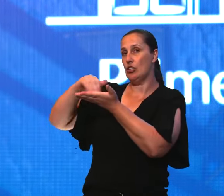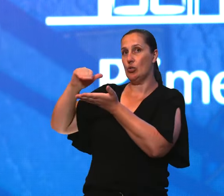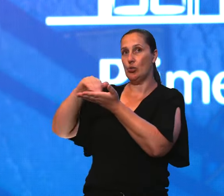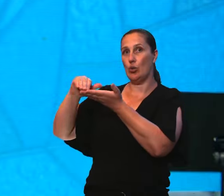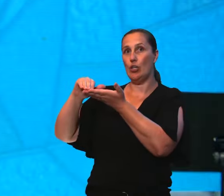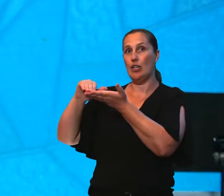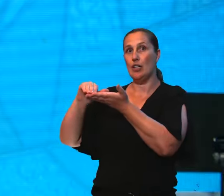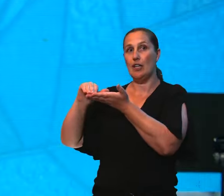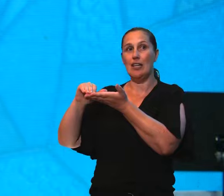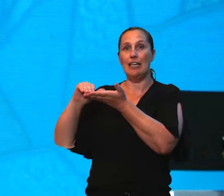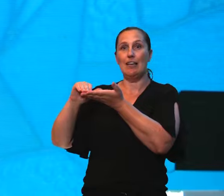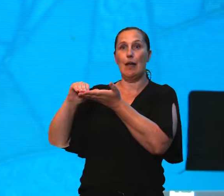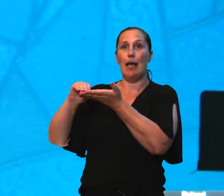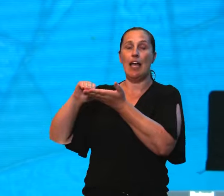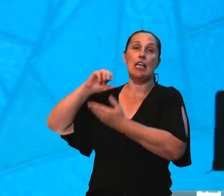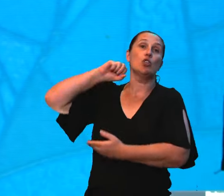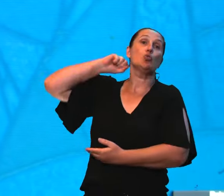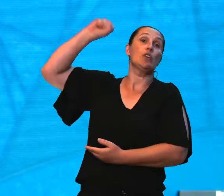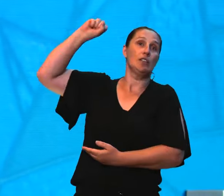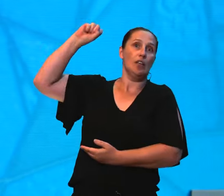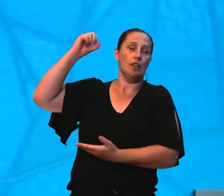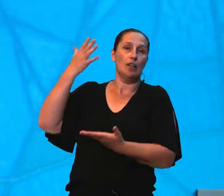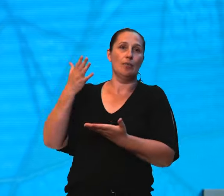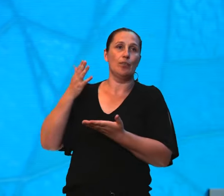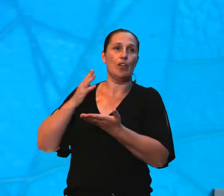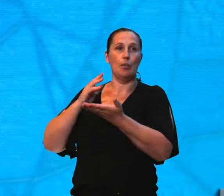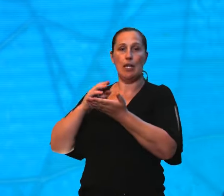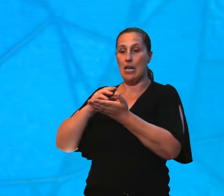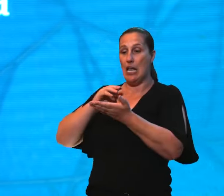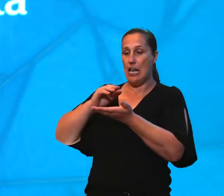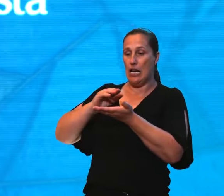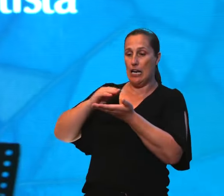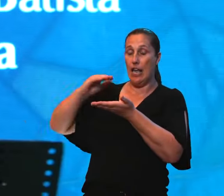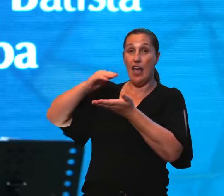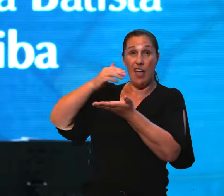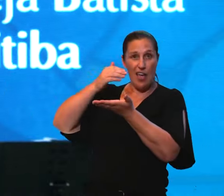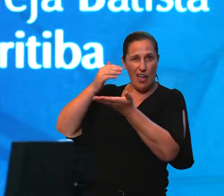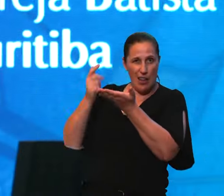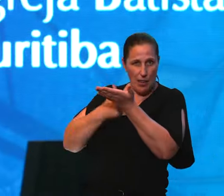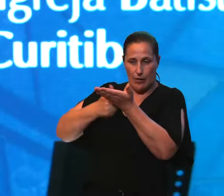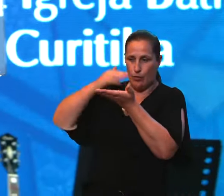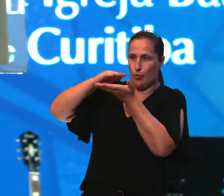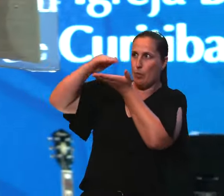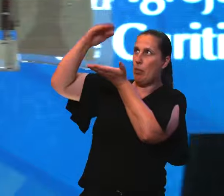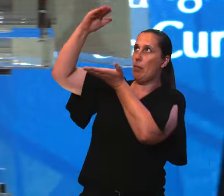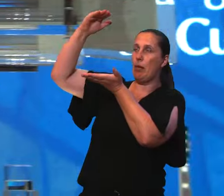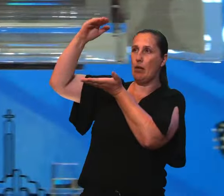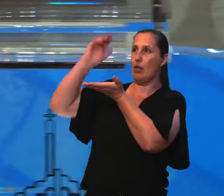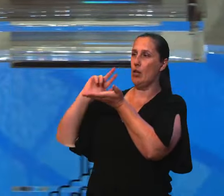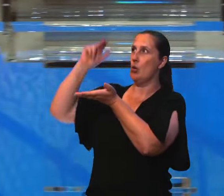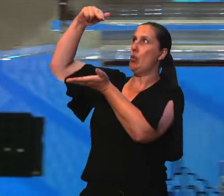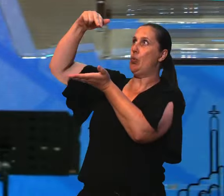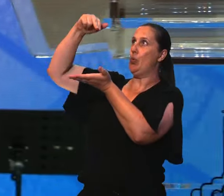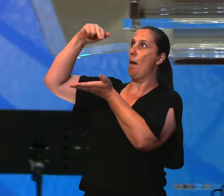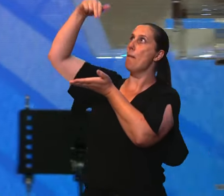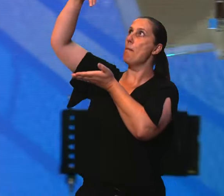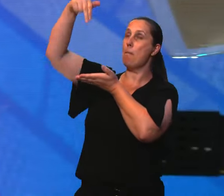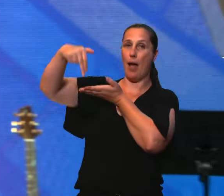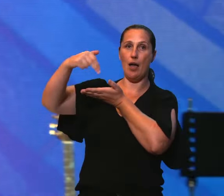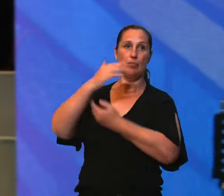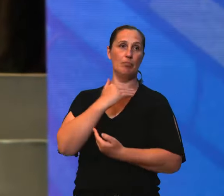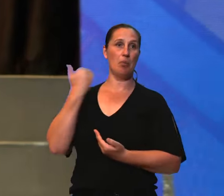pilha de livros que não vendeu e salta muito bem Ah eu pensei que eu ia